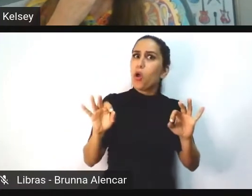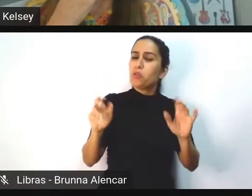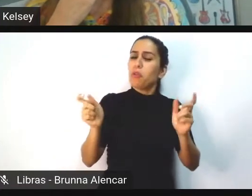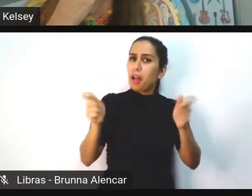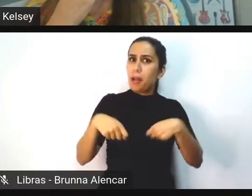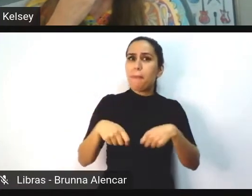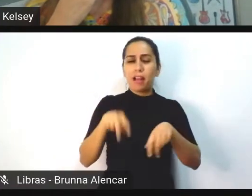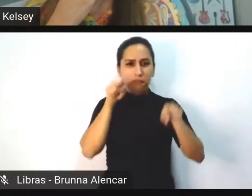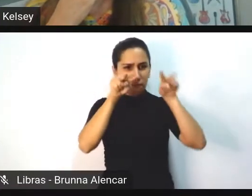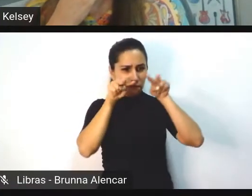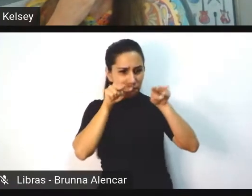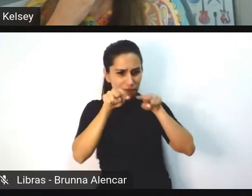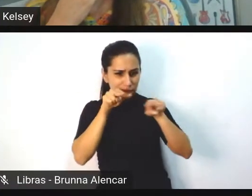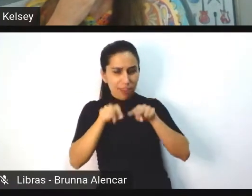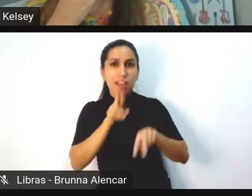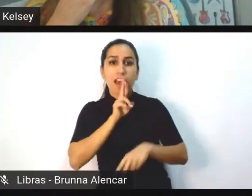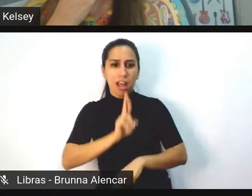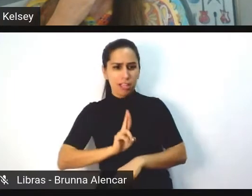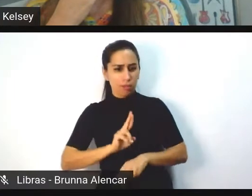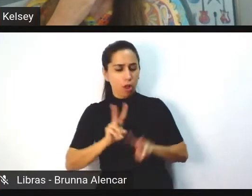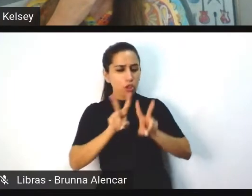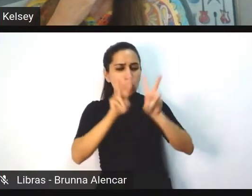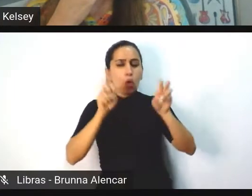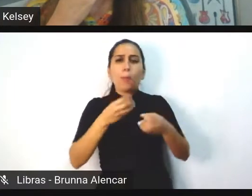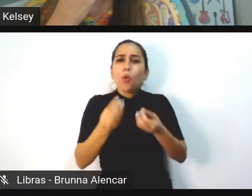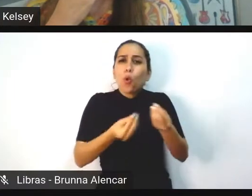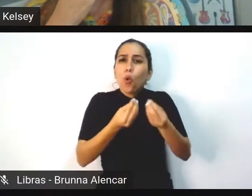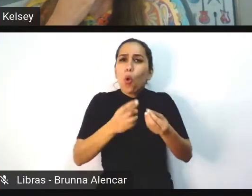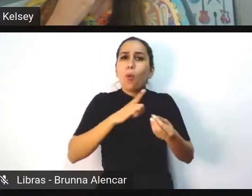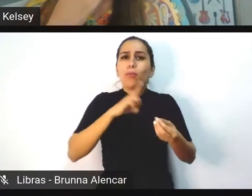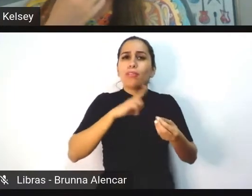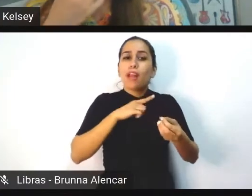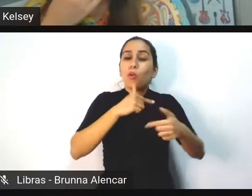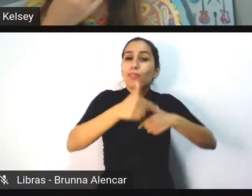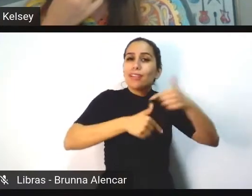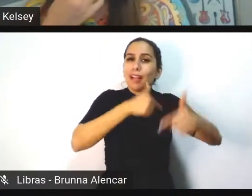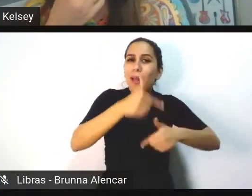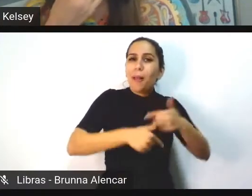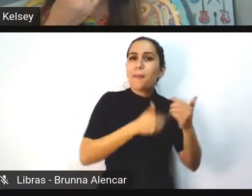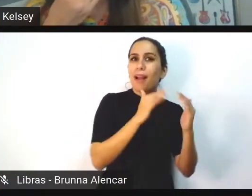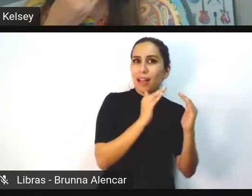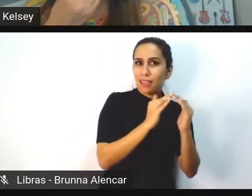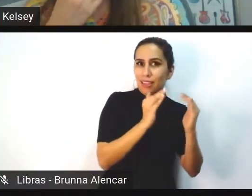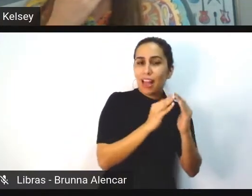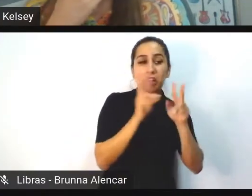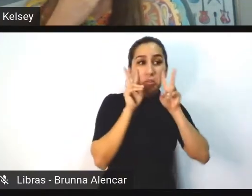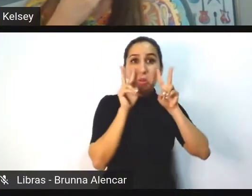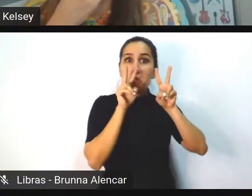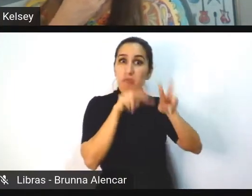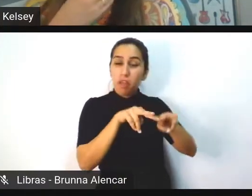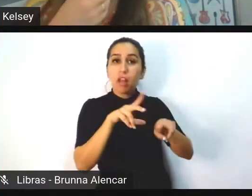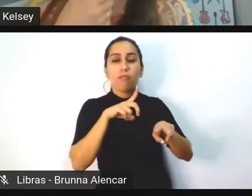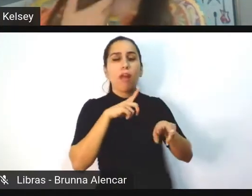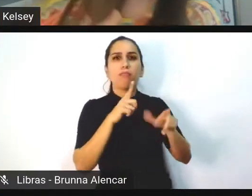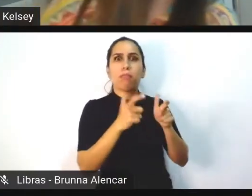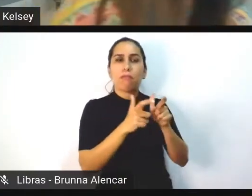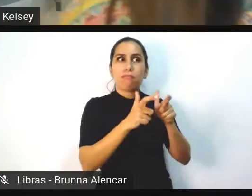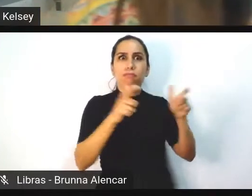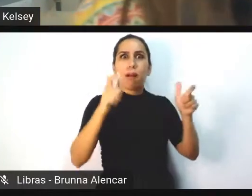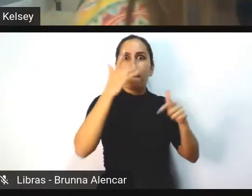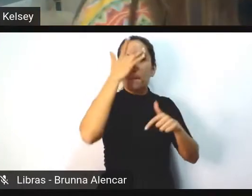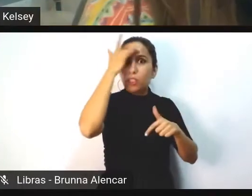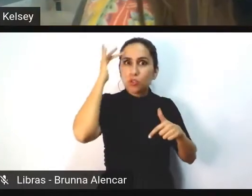atendimentos presenciais, estão até mais frequentes, há uma adesão maior, porque a pessoa de qualquer